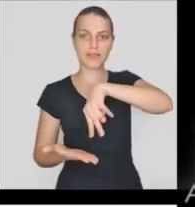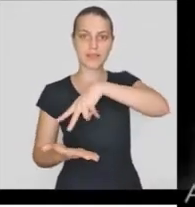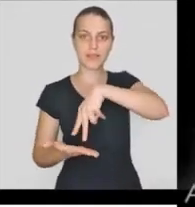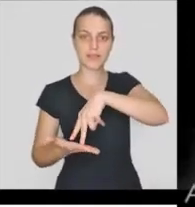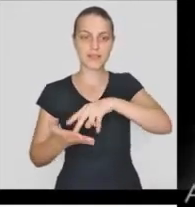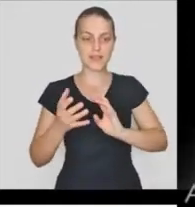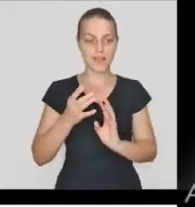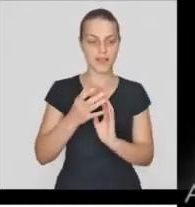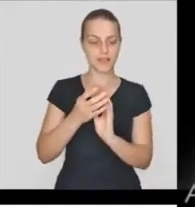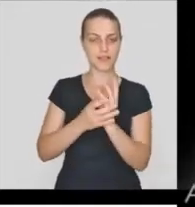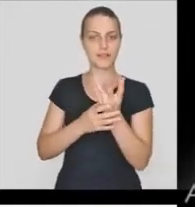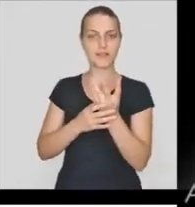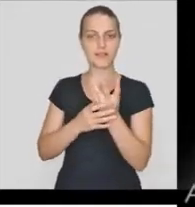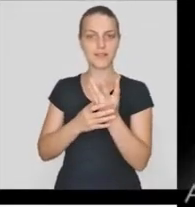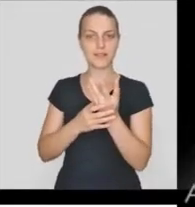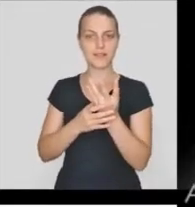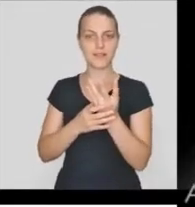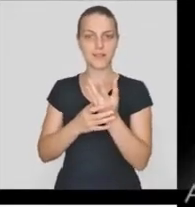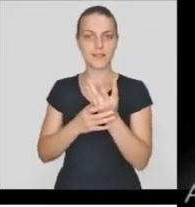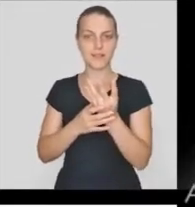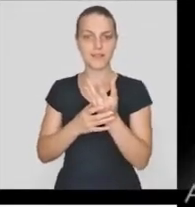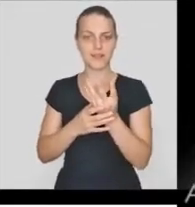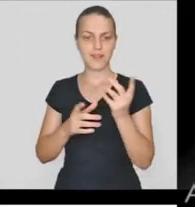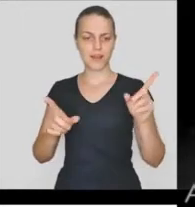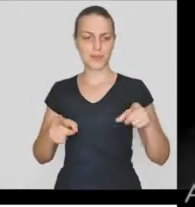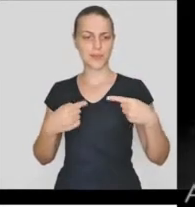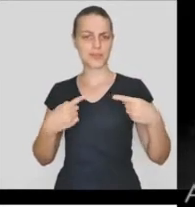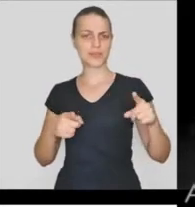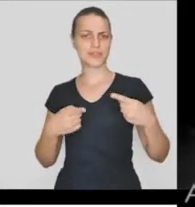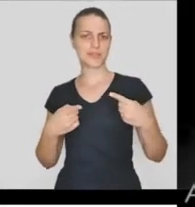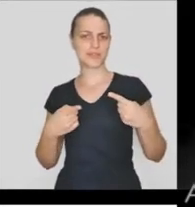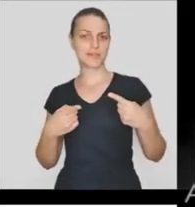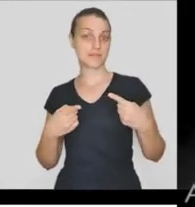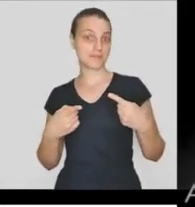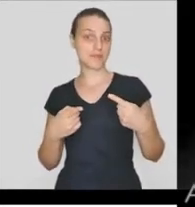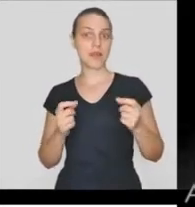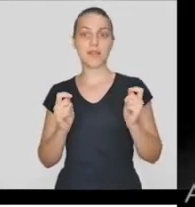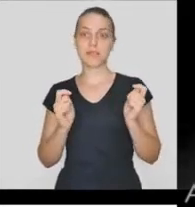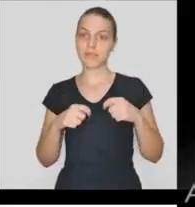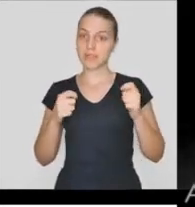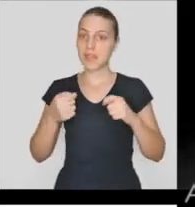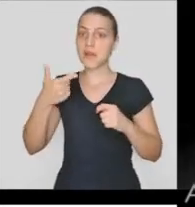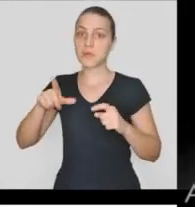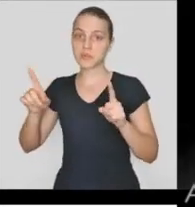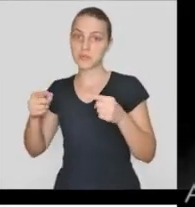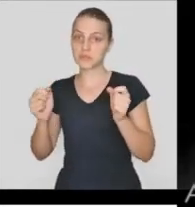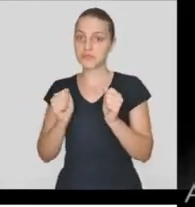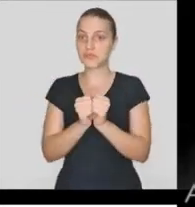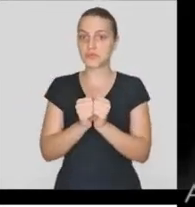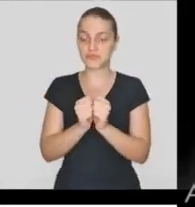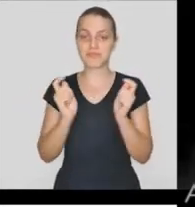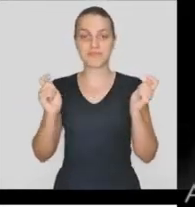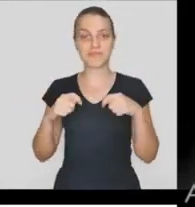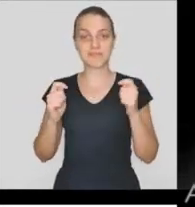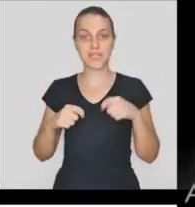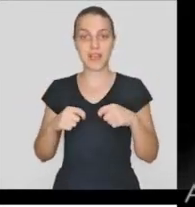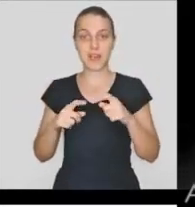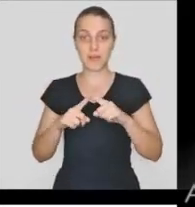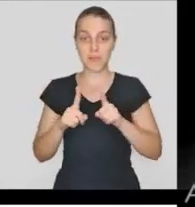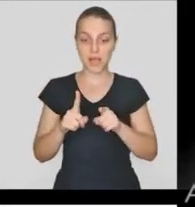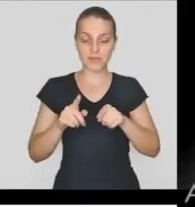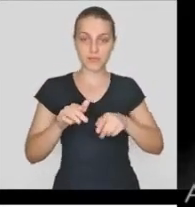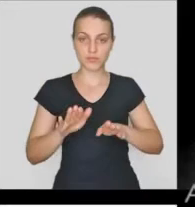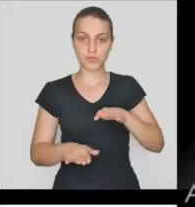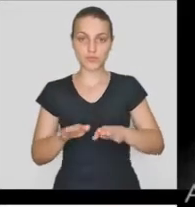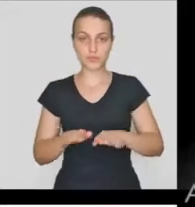música, né? Que pode vir também com música ou não, mas os passos já podem ser a própria dança.